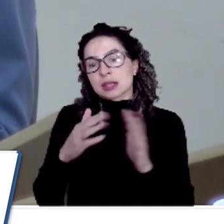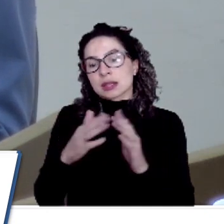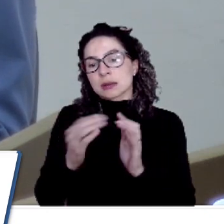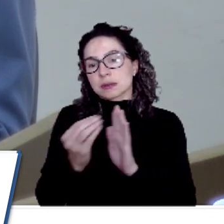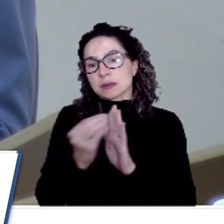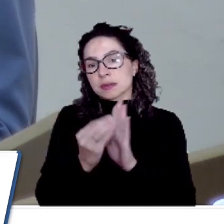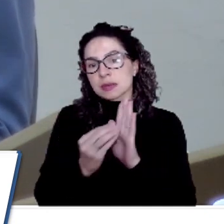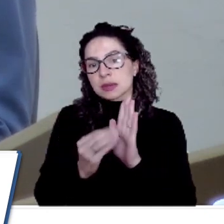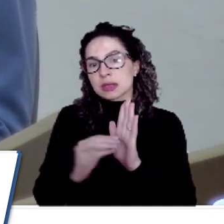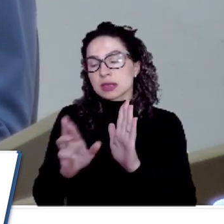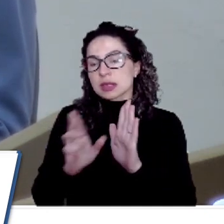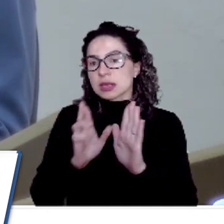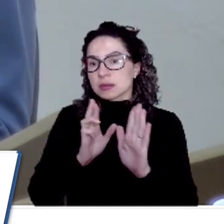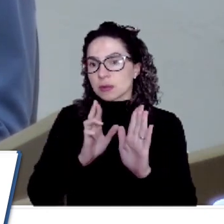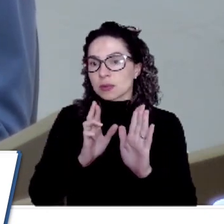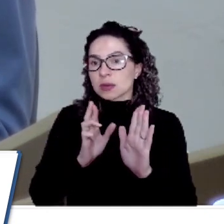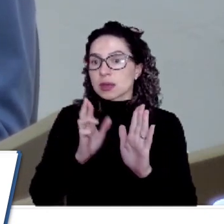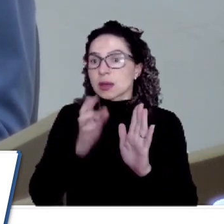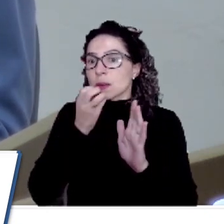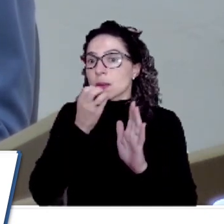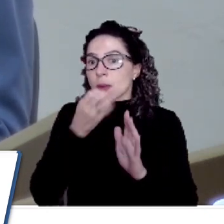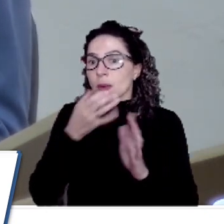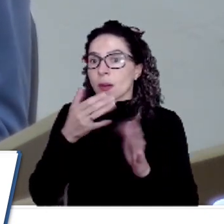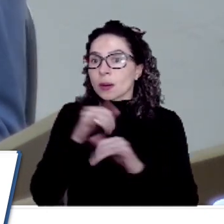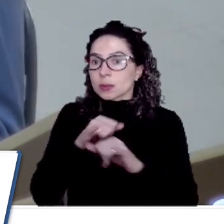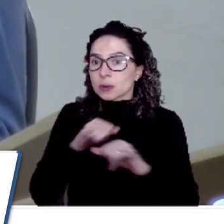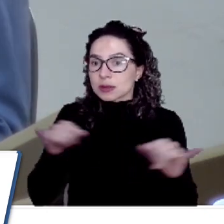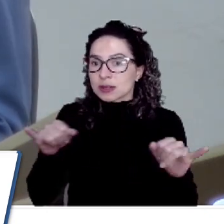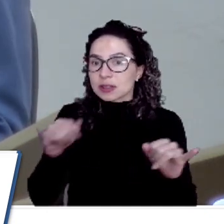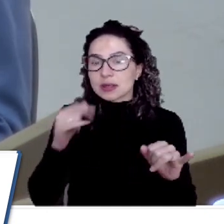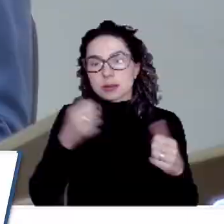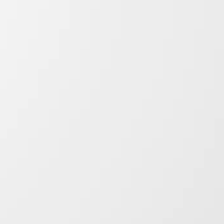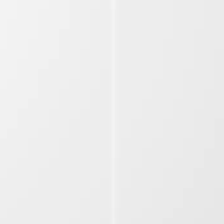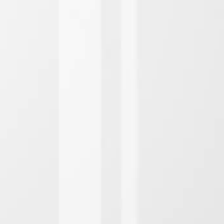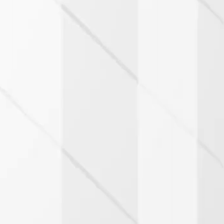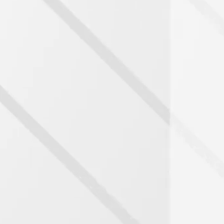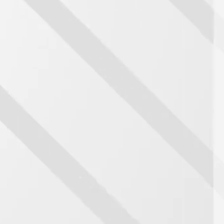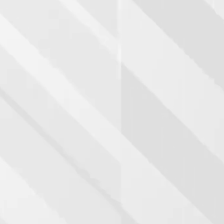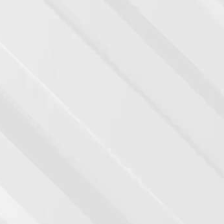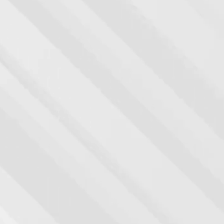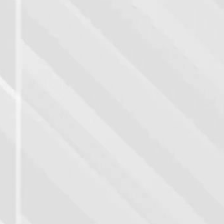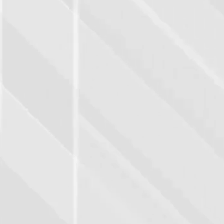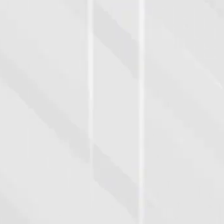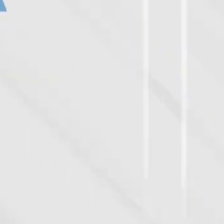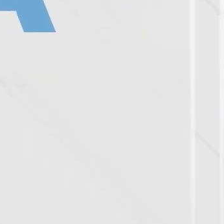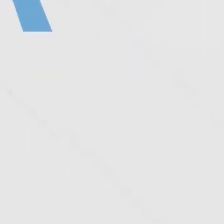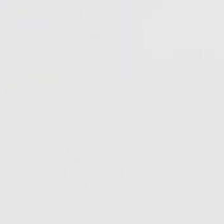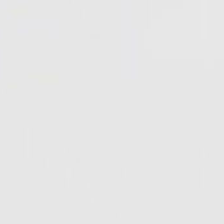respondido com boas notícias do Poder Executivo. Obrigado, presidente.